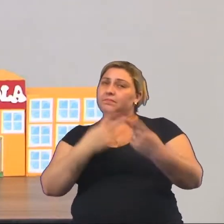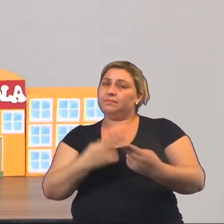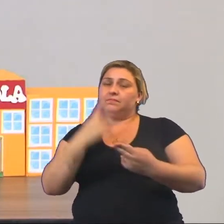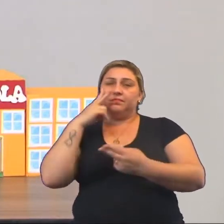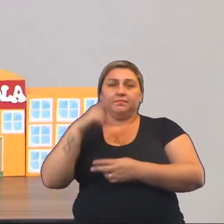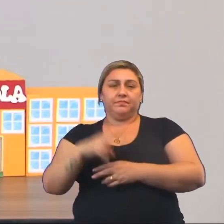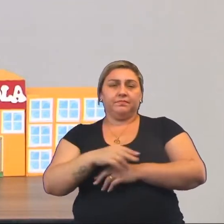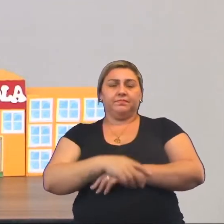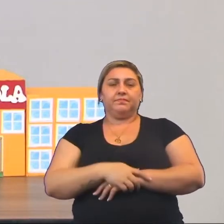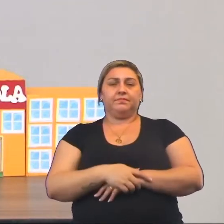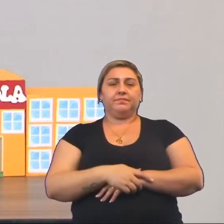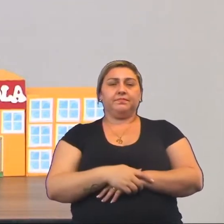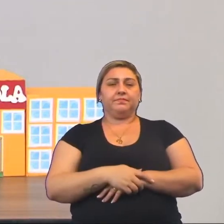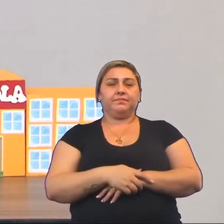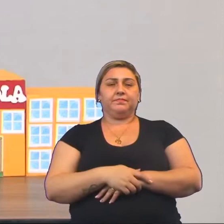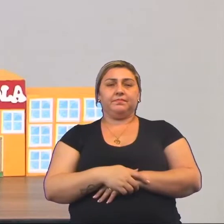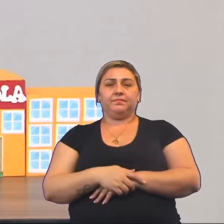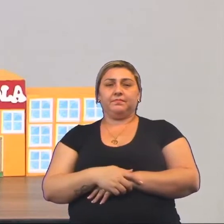ver.